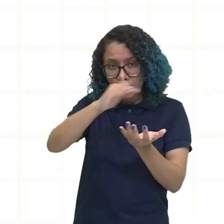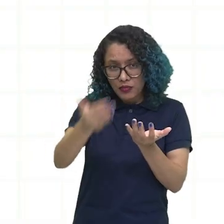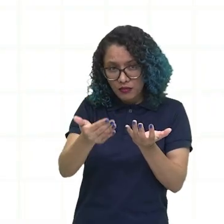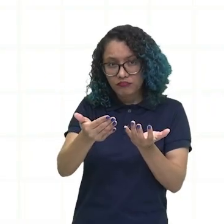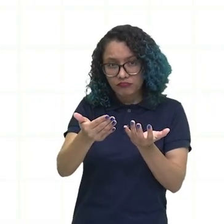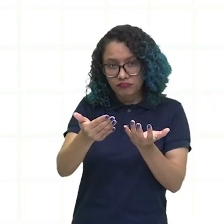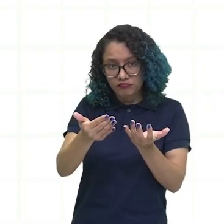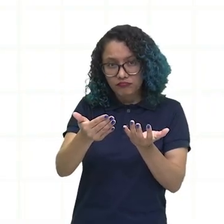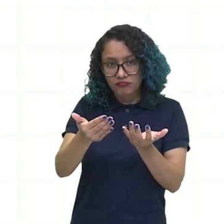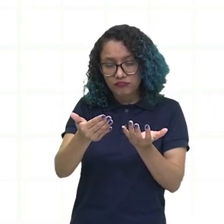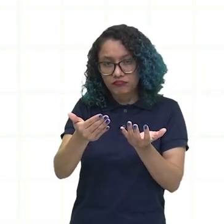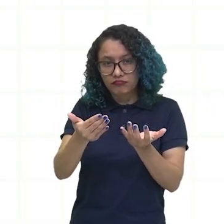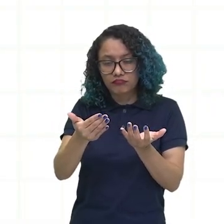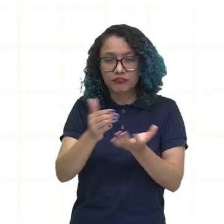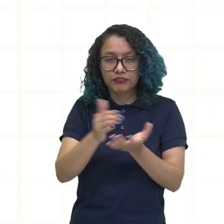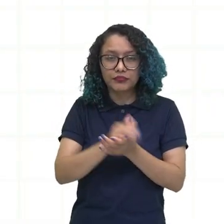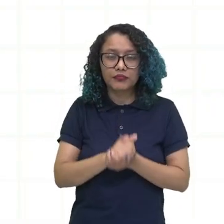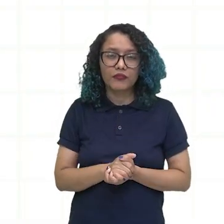o núcleo,